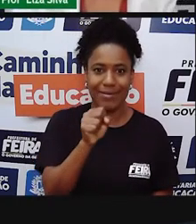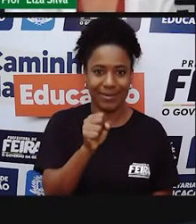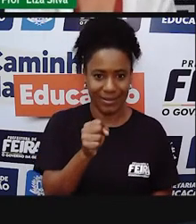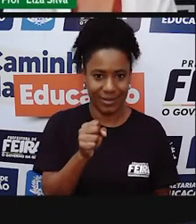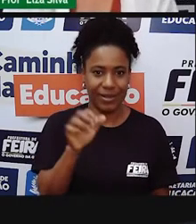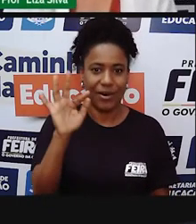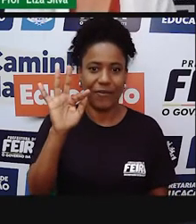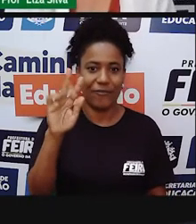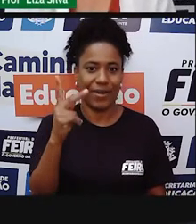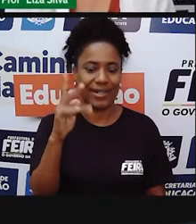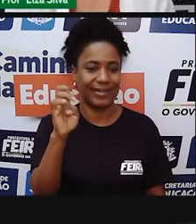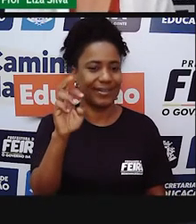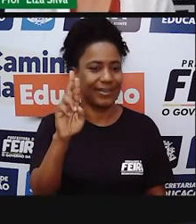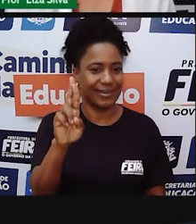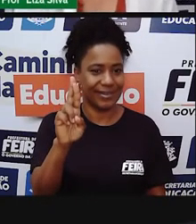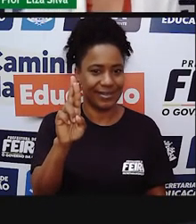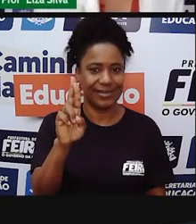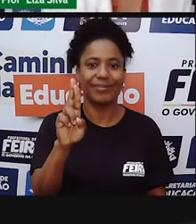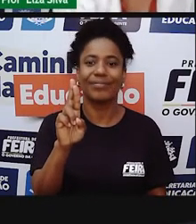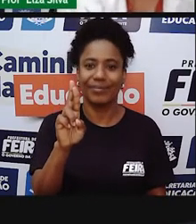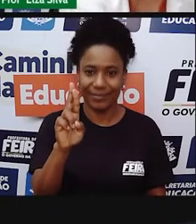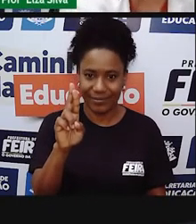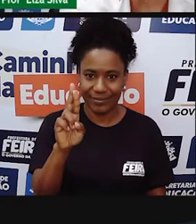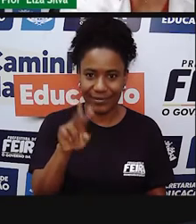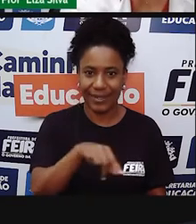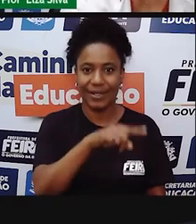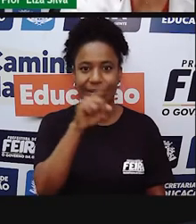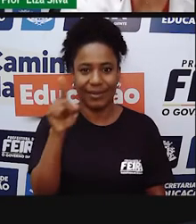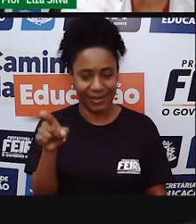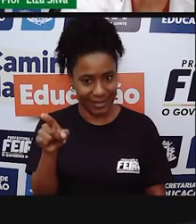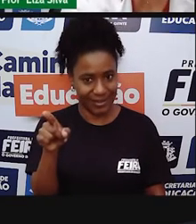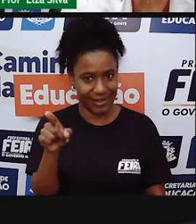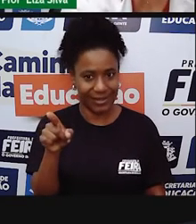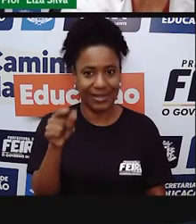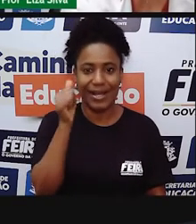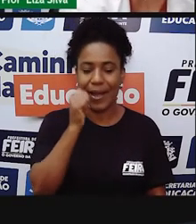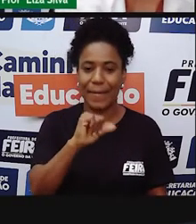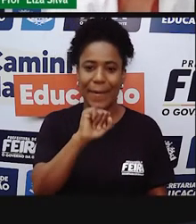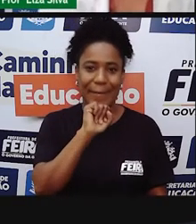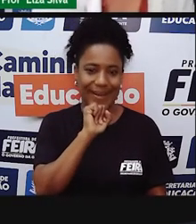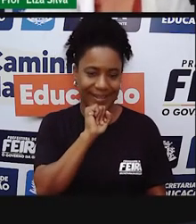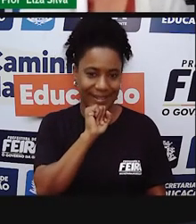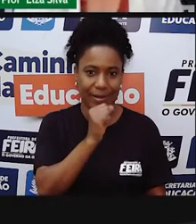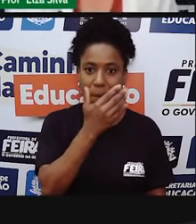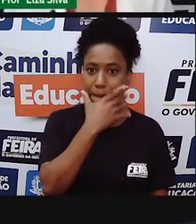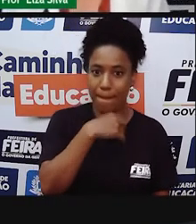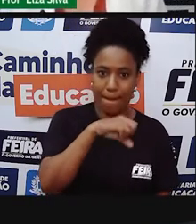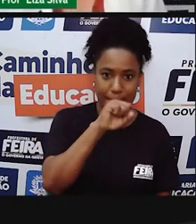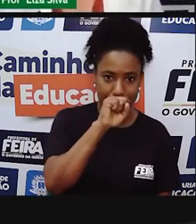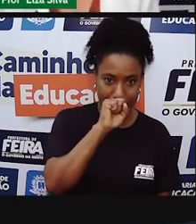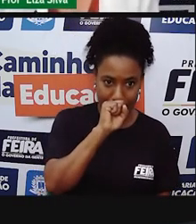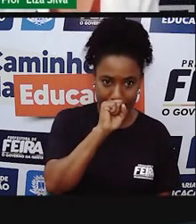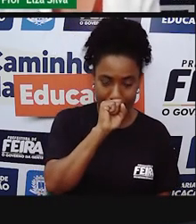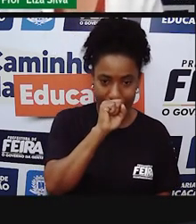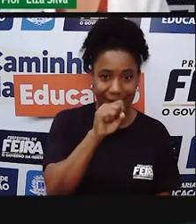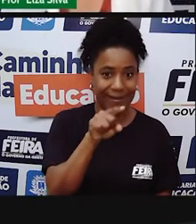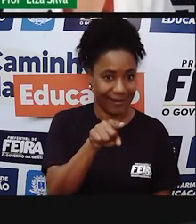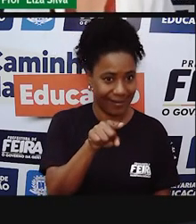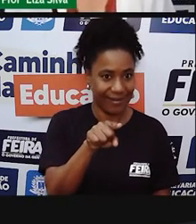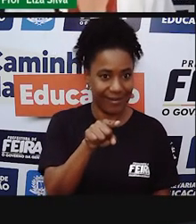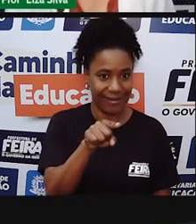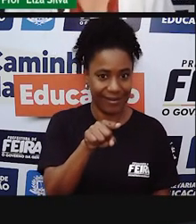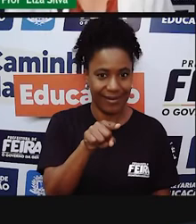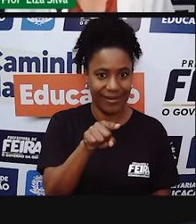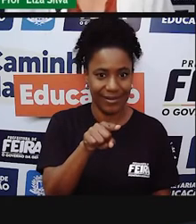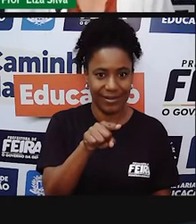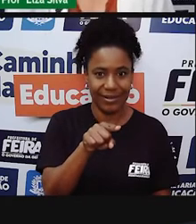father. E a Mona é a mother do Homer. O Abraham, esse cara aí, ele é nada mais do que